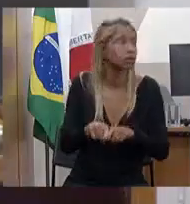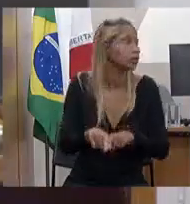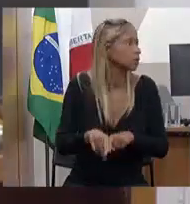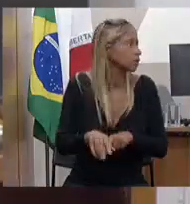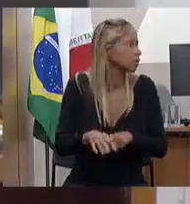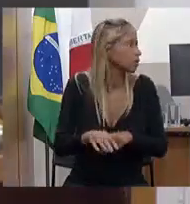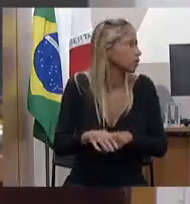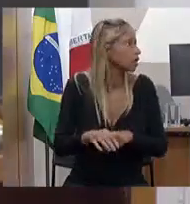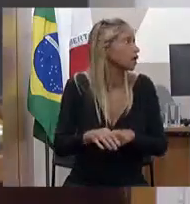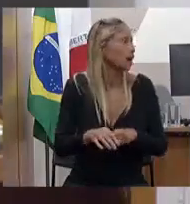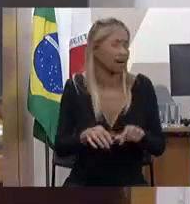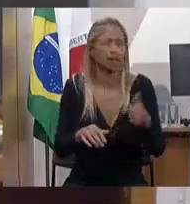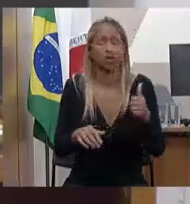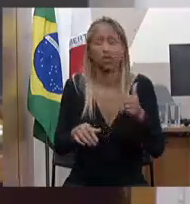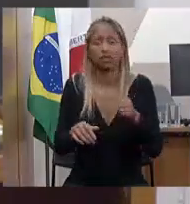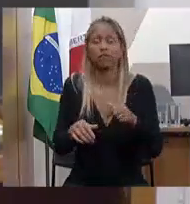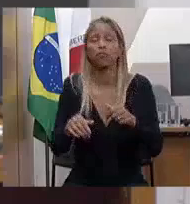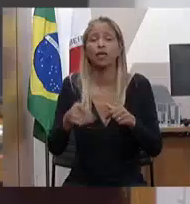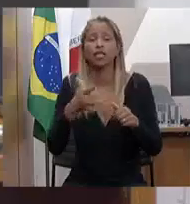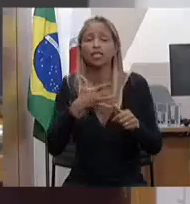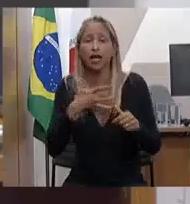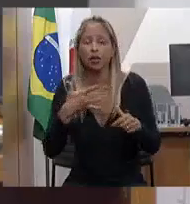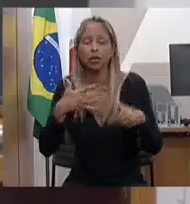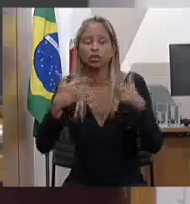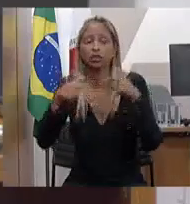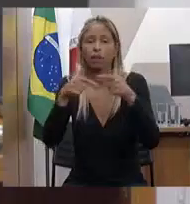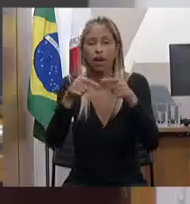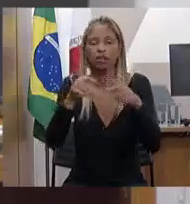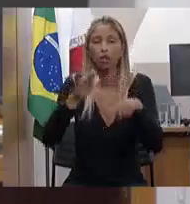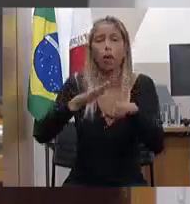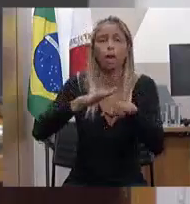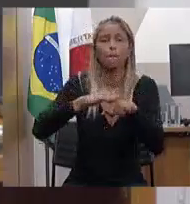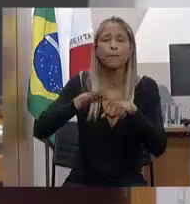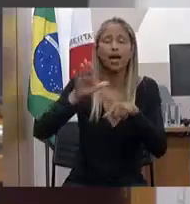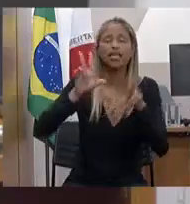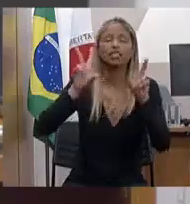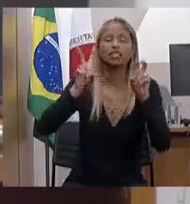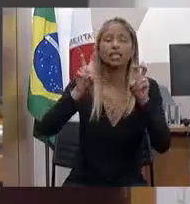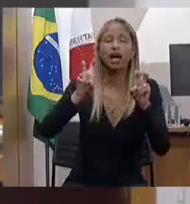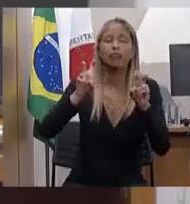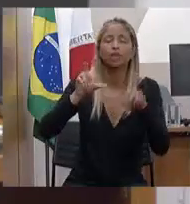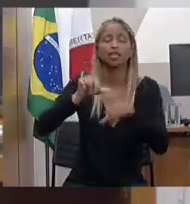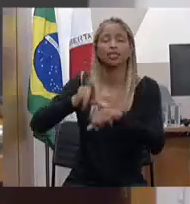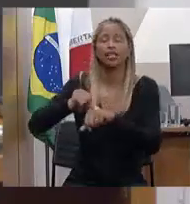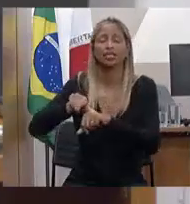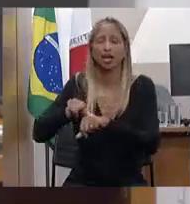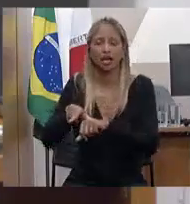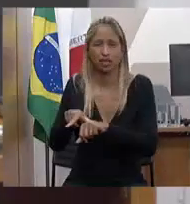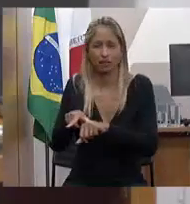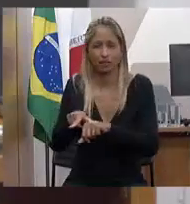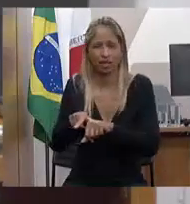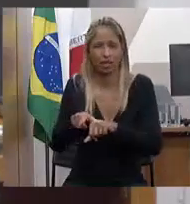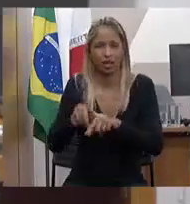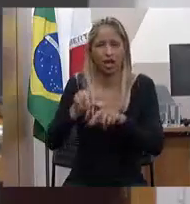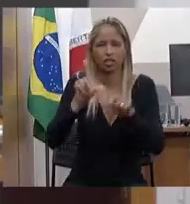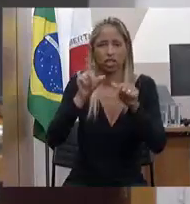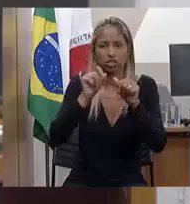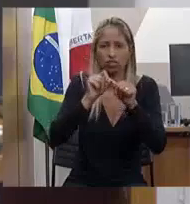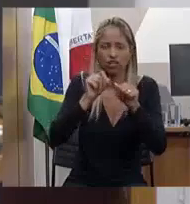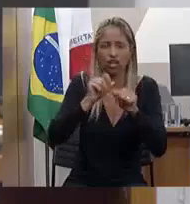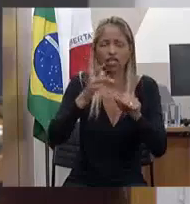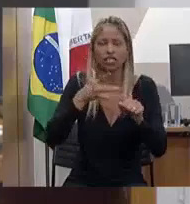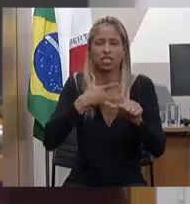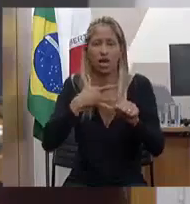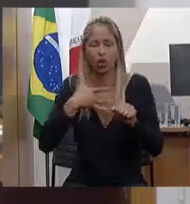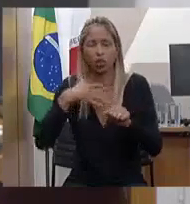a questão da saúde do Trabalhador mais entre aspas está atrasado acho que a gente faz muito saúde